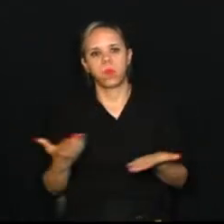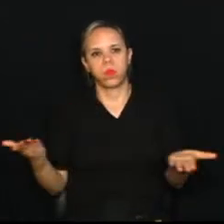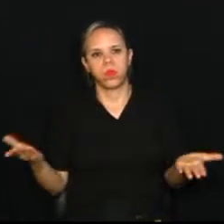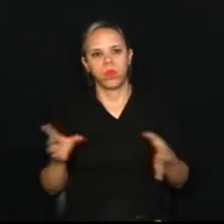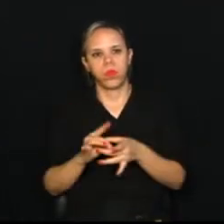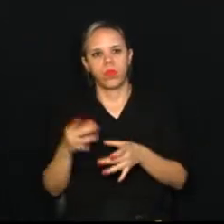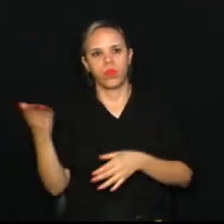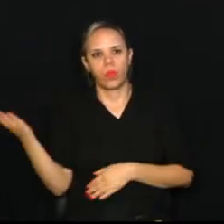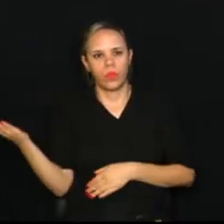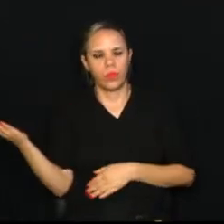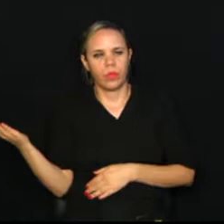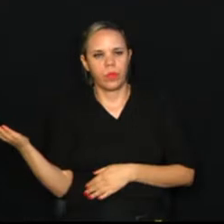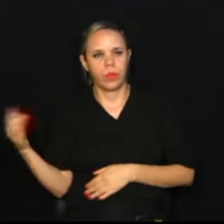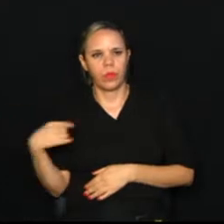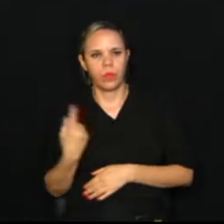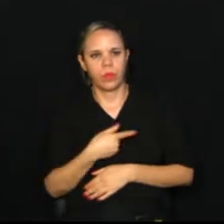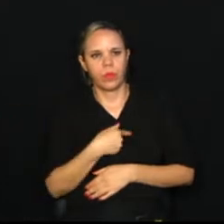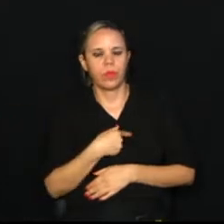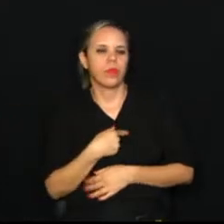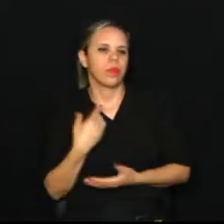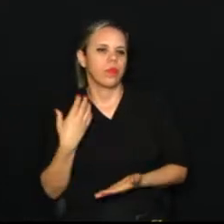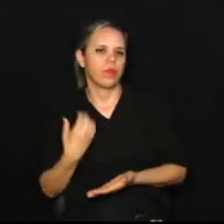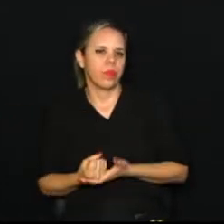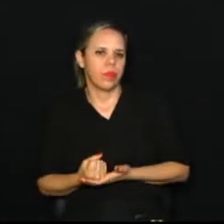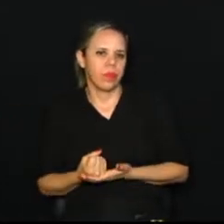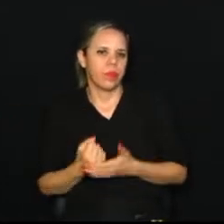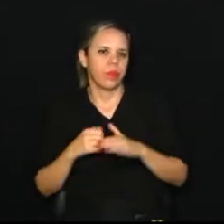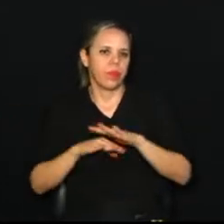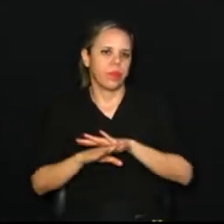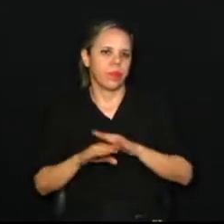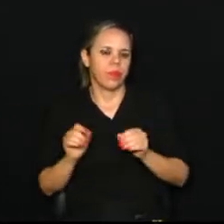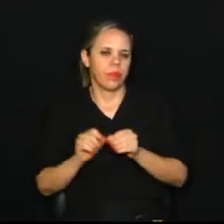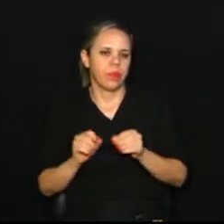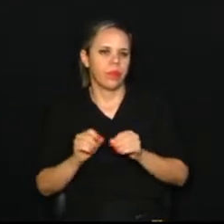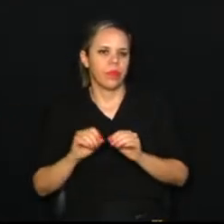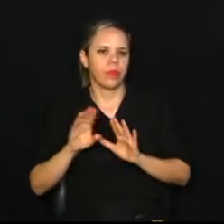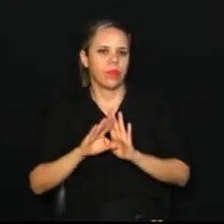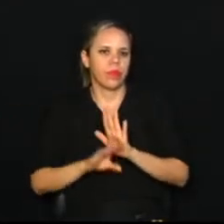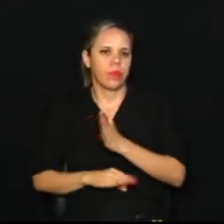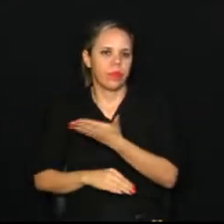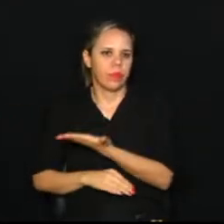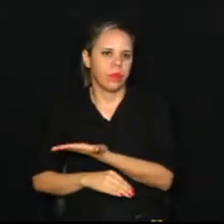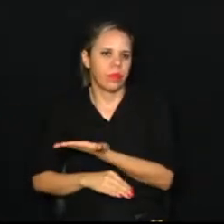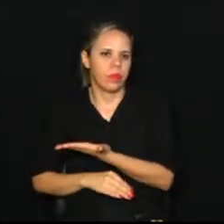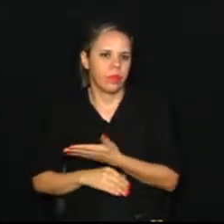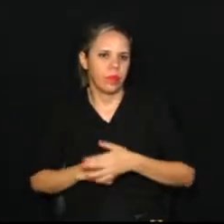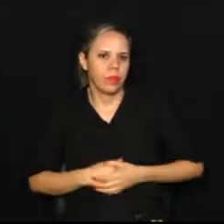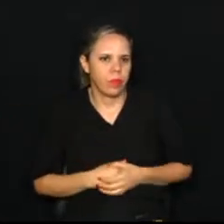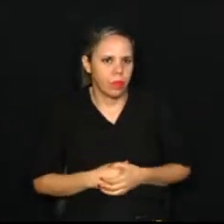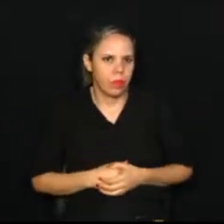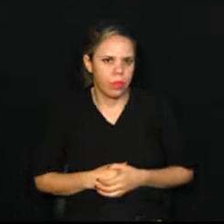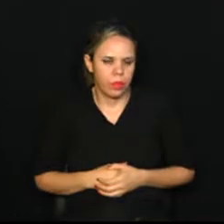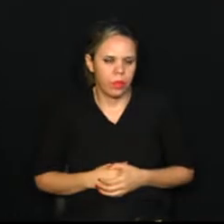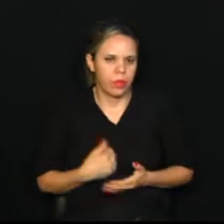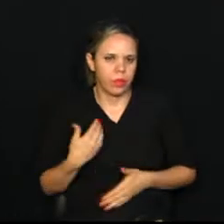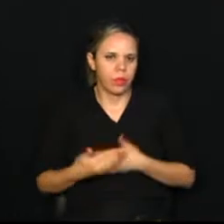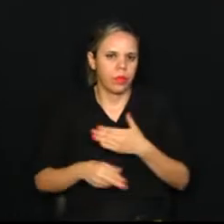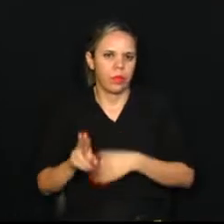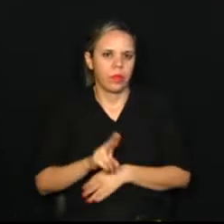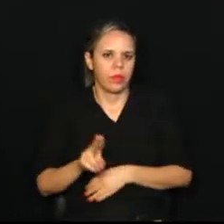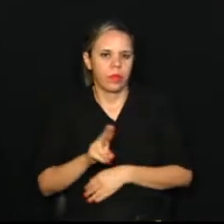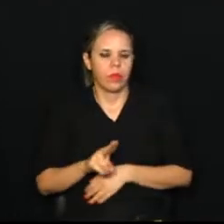permite que a gente armazene e faça os programas que decorrem do uso